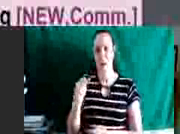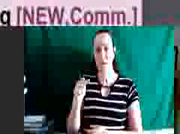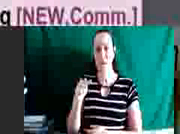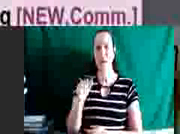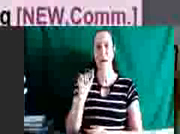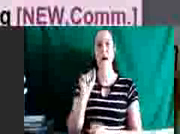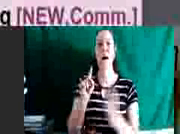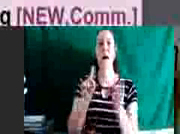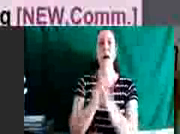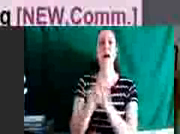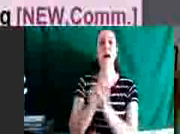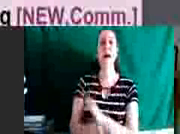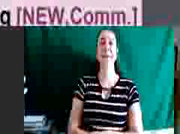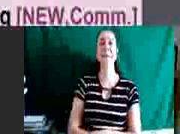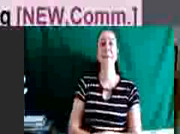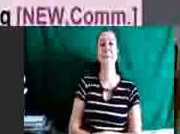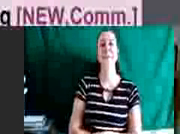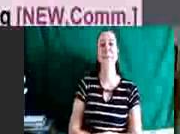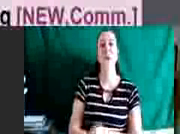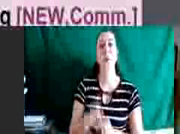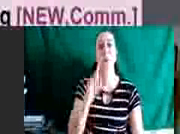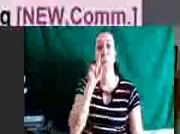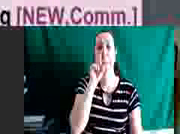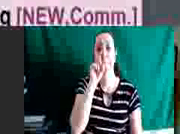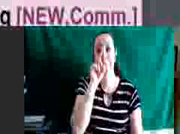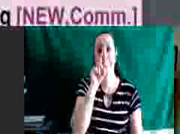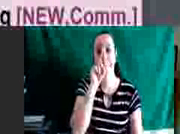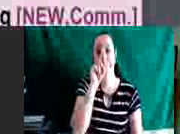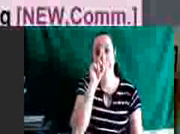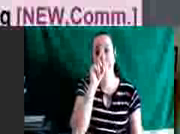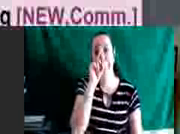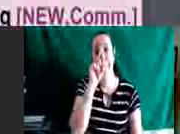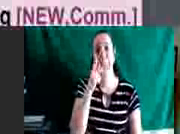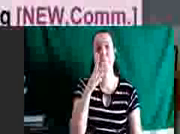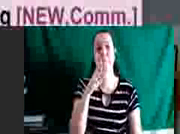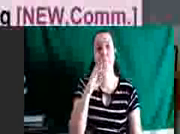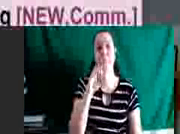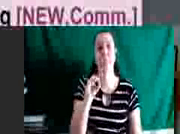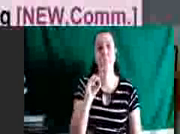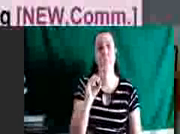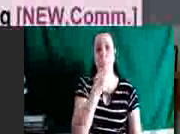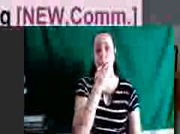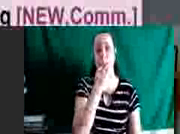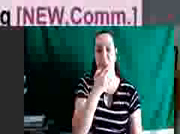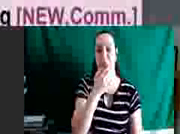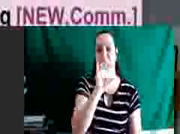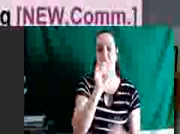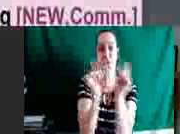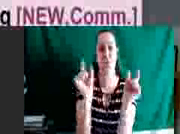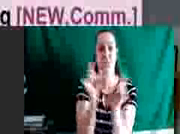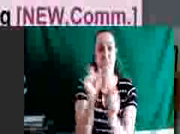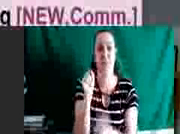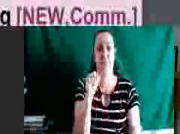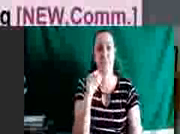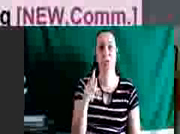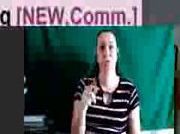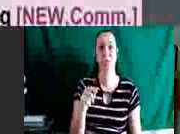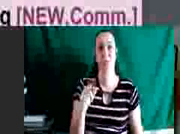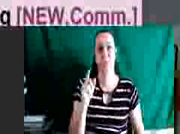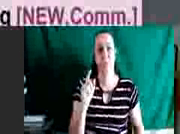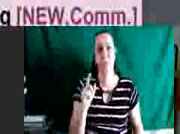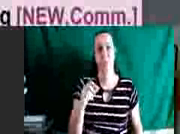fazem uma comparação, fazem uma estatística de qual as aplicações tiveram mais, quais os riscos que